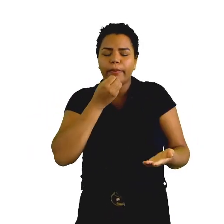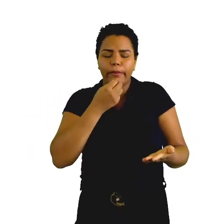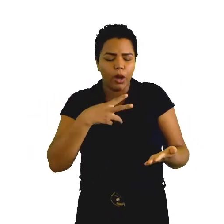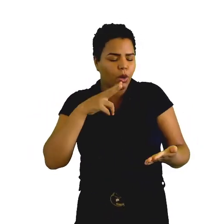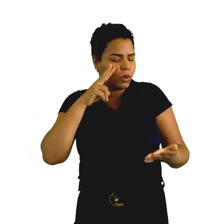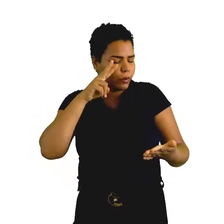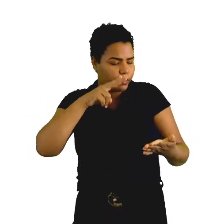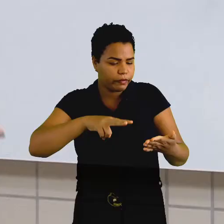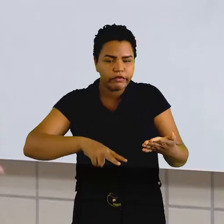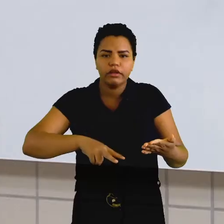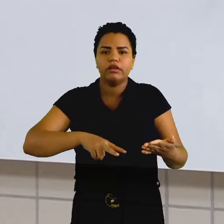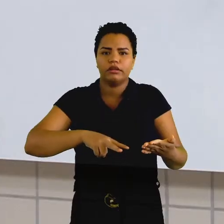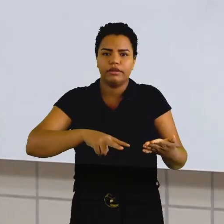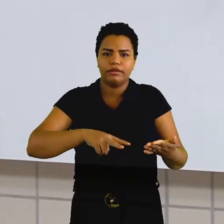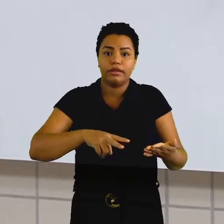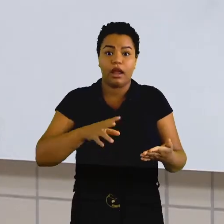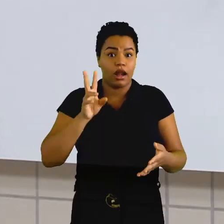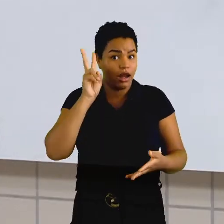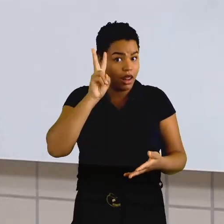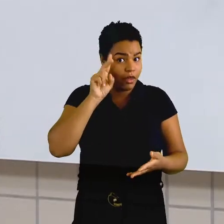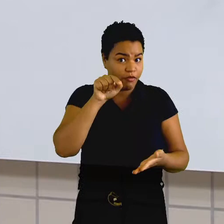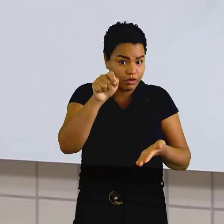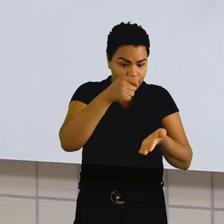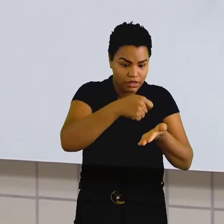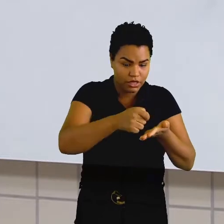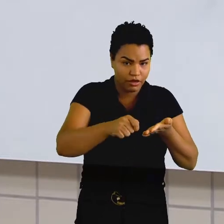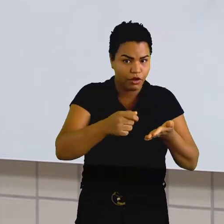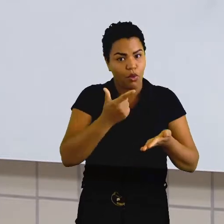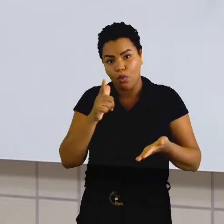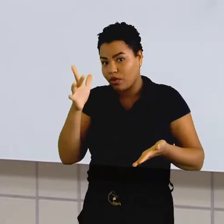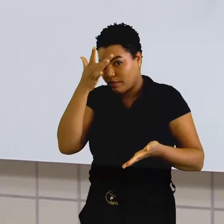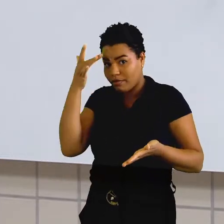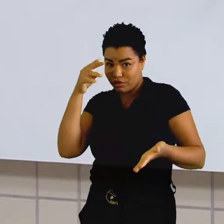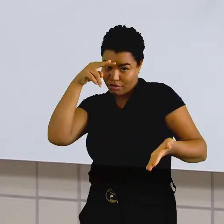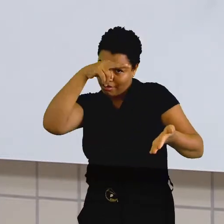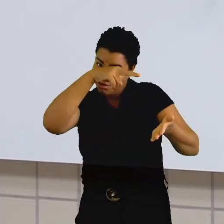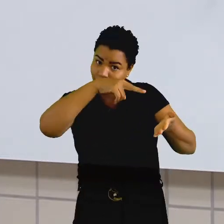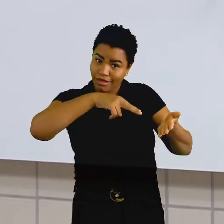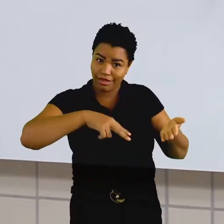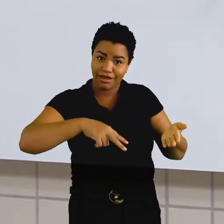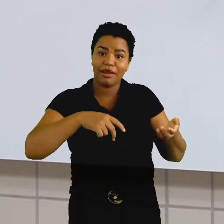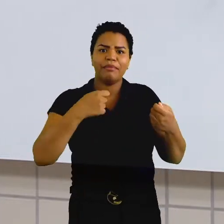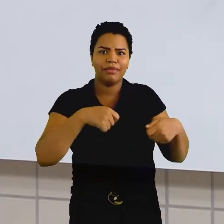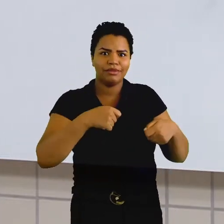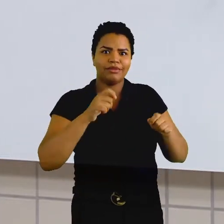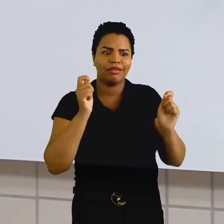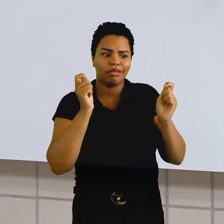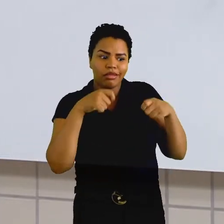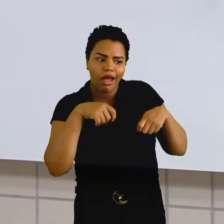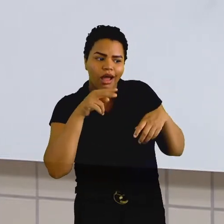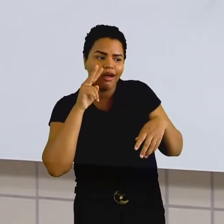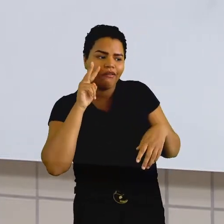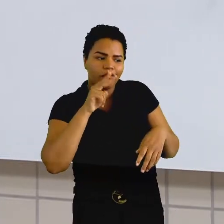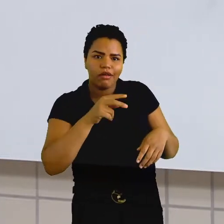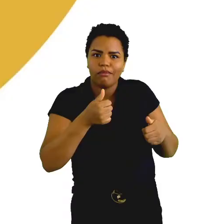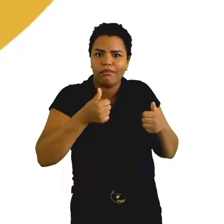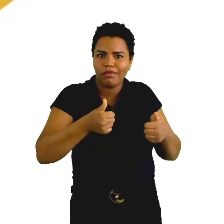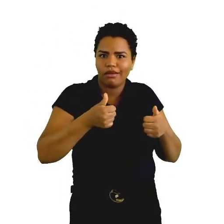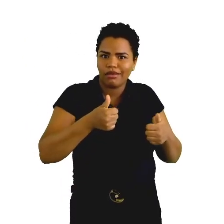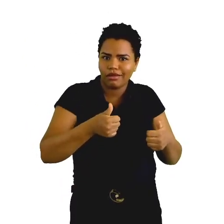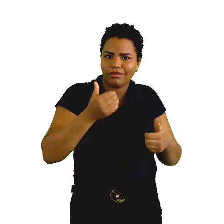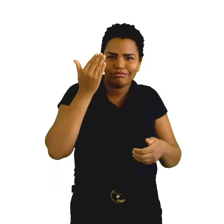escrevendo para que outra pessoa possa ler. Então, a sua escrita tem que ser legível. E agora uma